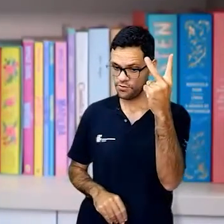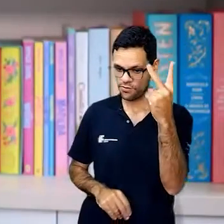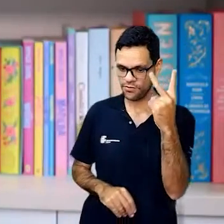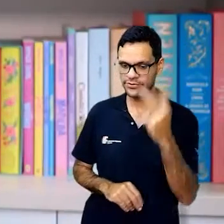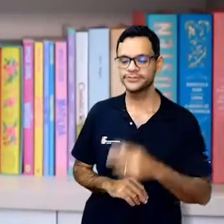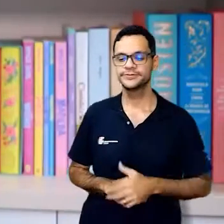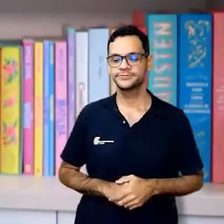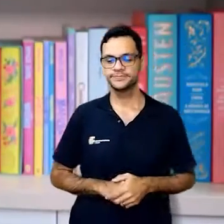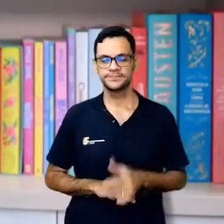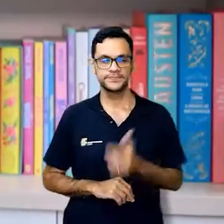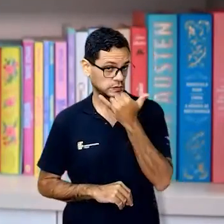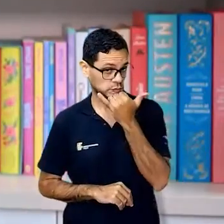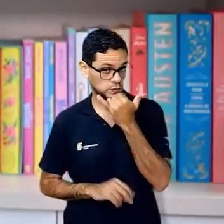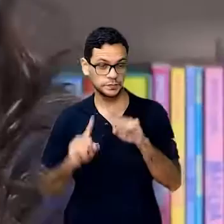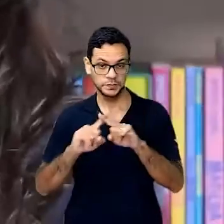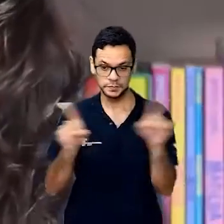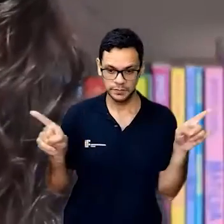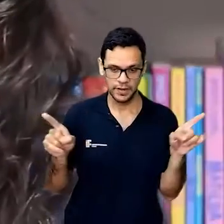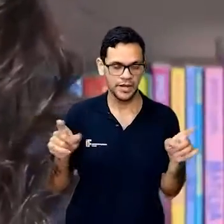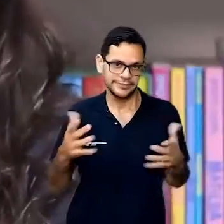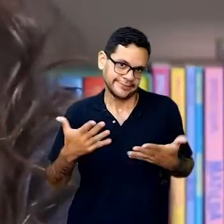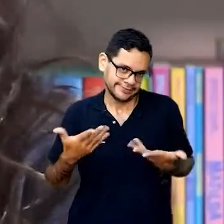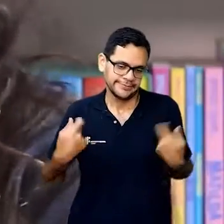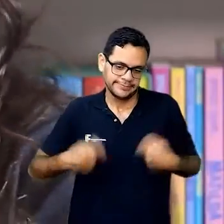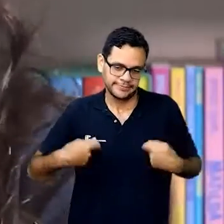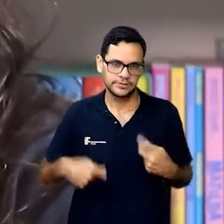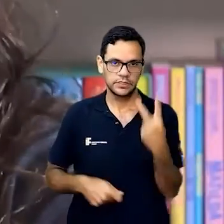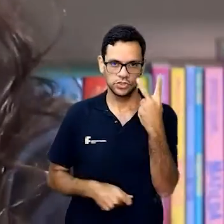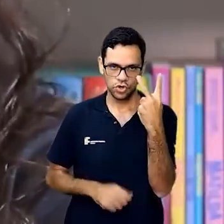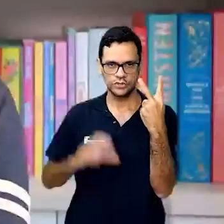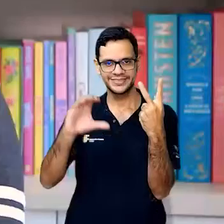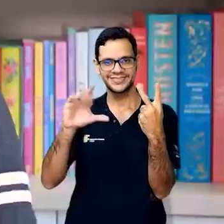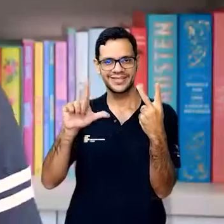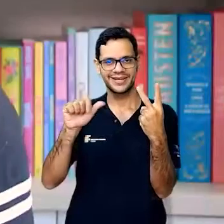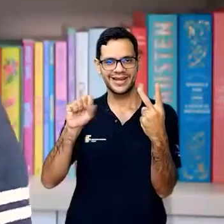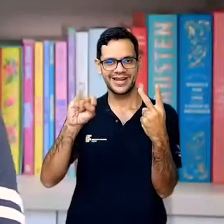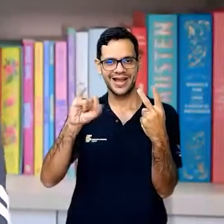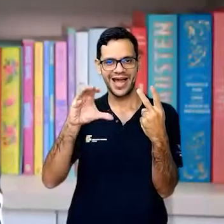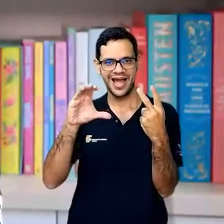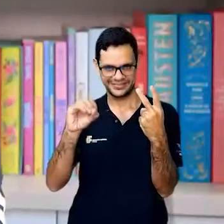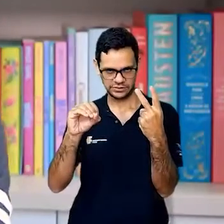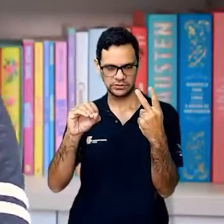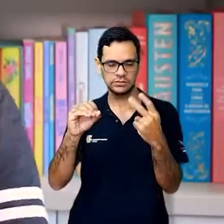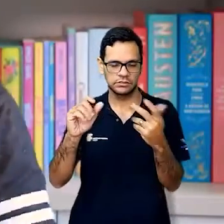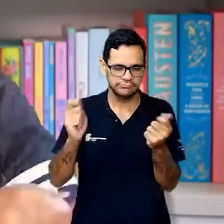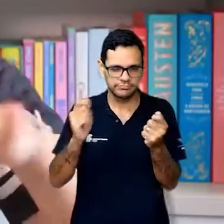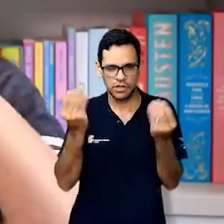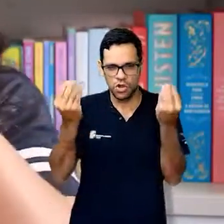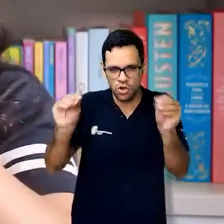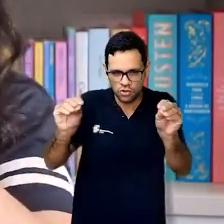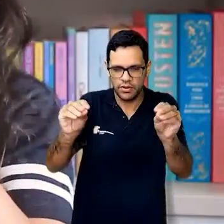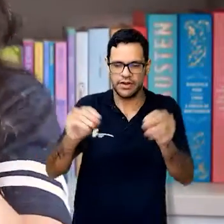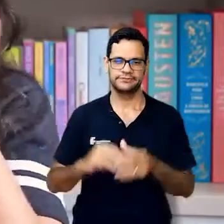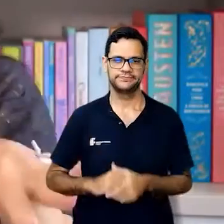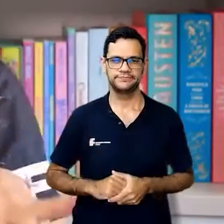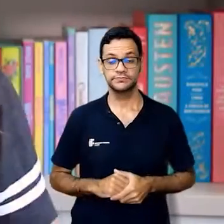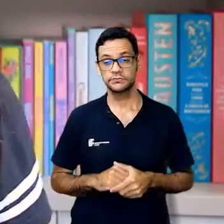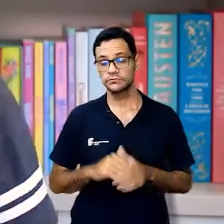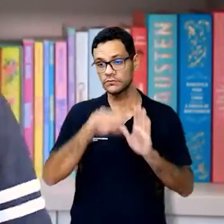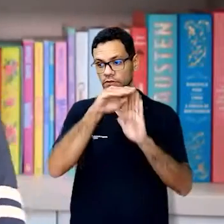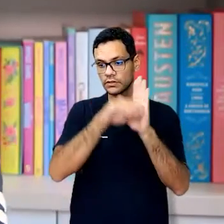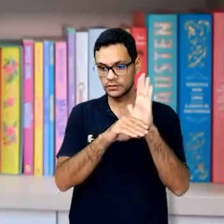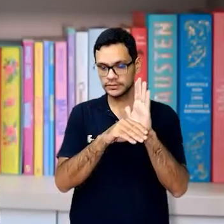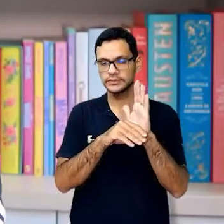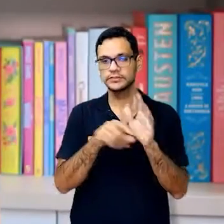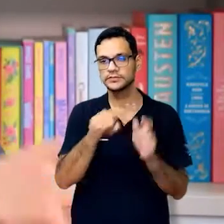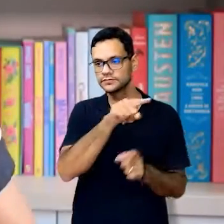coloquei dois aqui pra essa categoria. Desculpem, mas não resisti. E são dois clássicos também, então eu também dei um jeitinho aí de enfiar mais